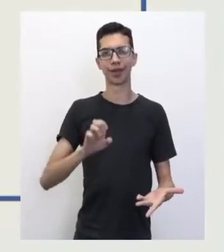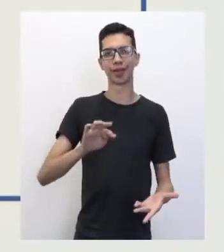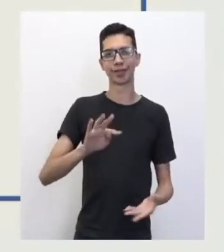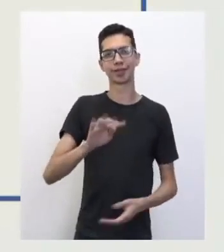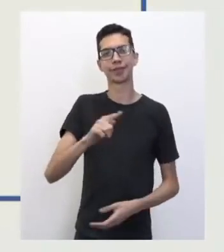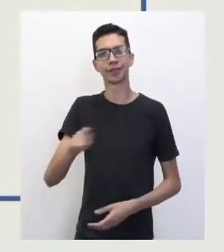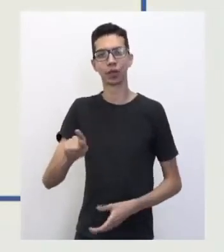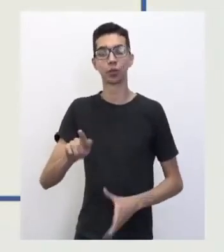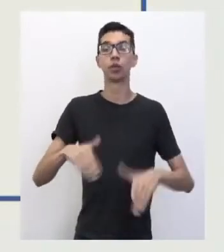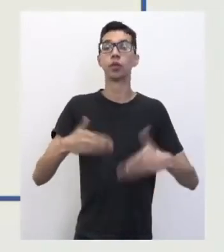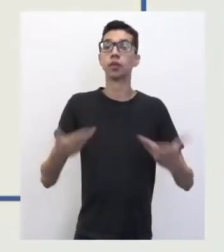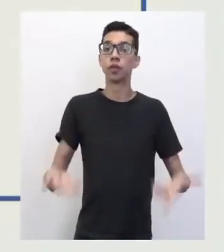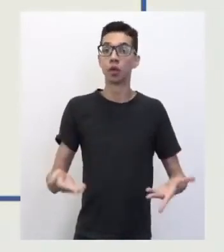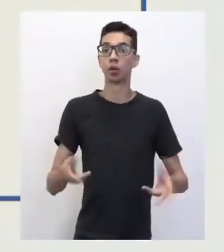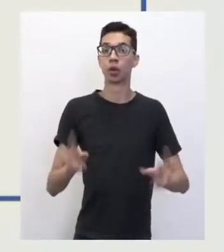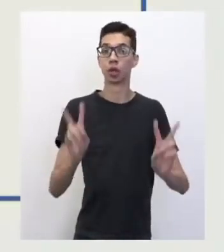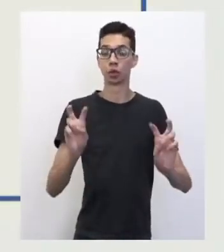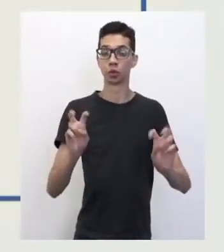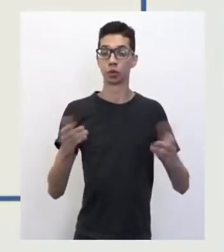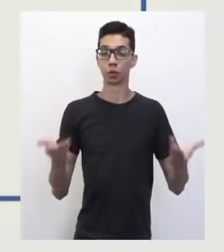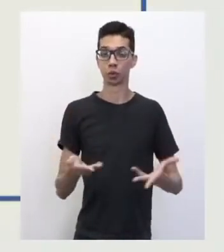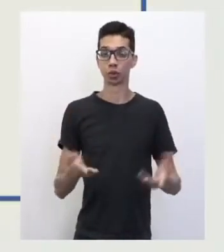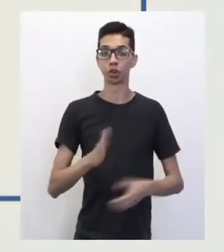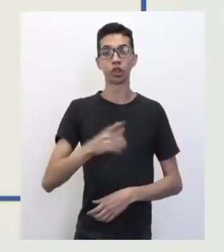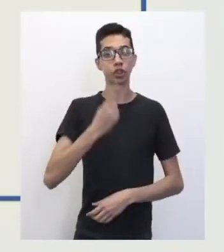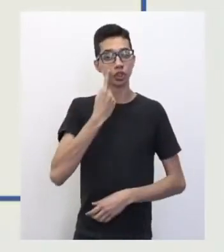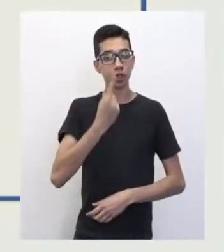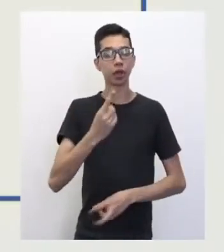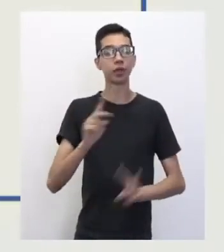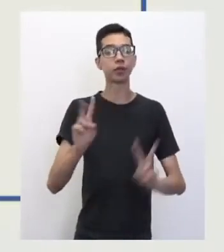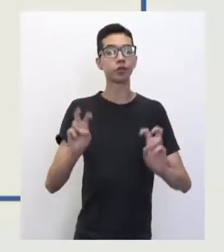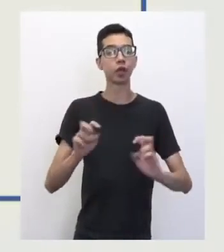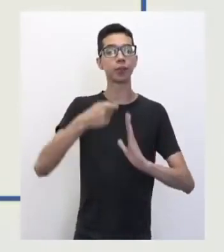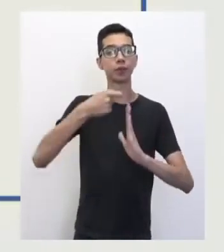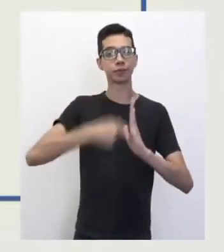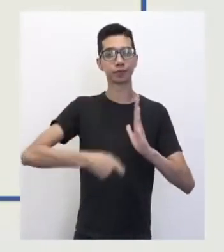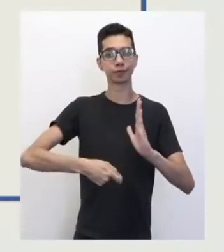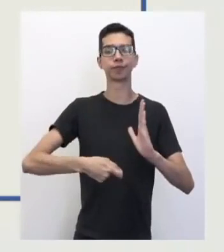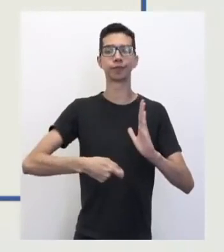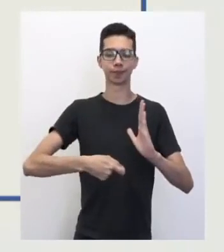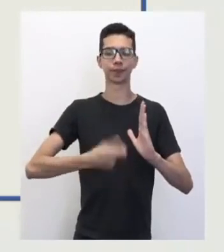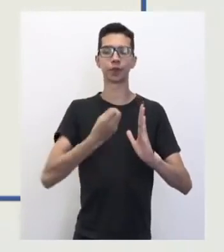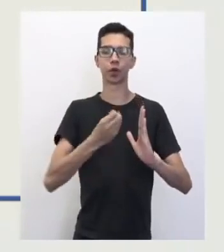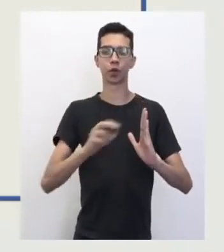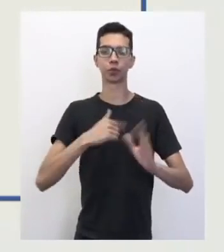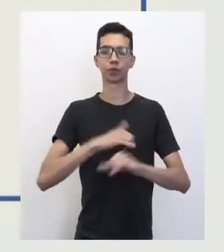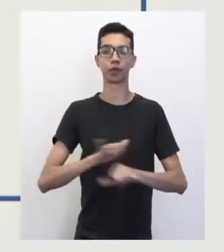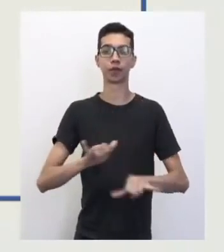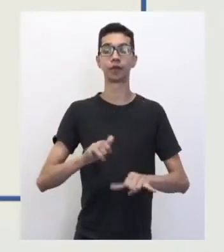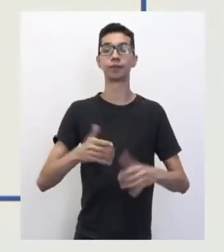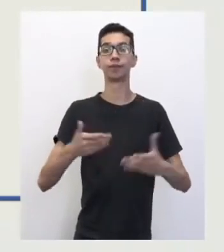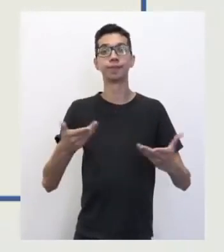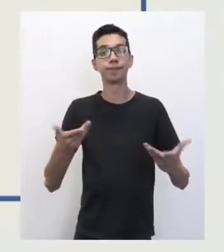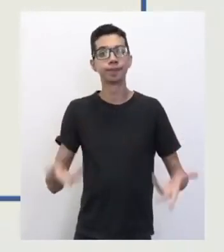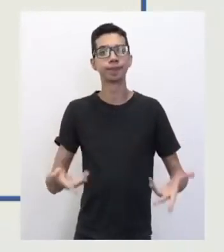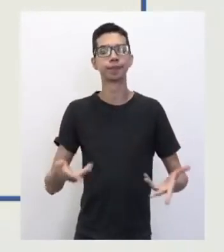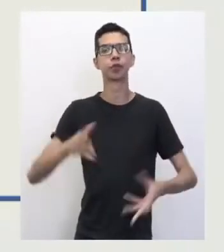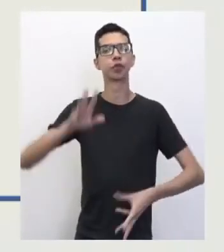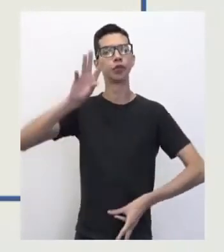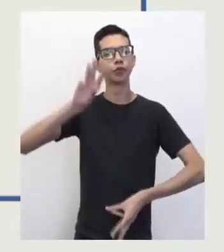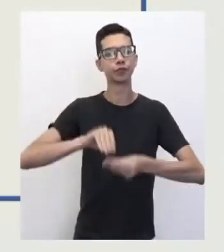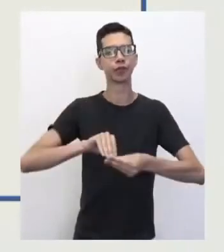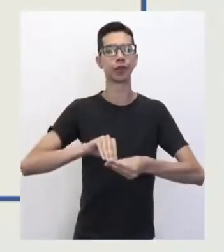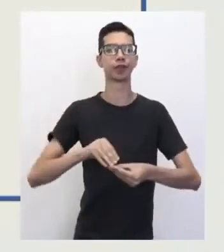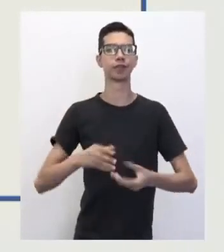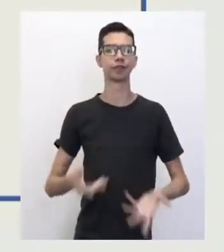vimos esse assunto sobre produção textual. Ou poderia dizer também, finalmente, ou em